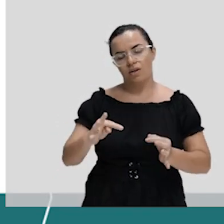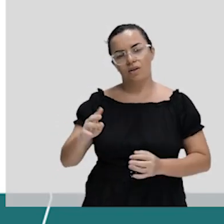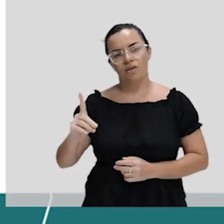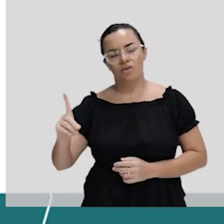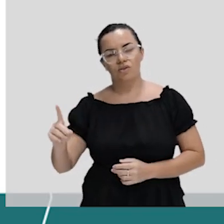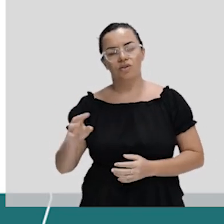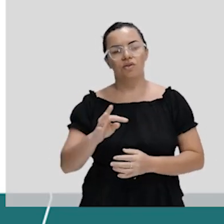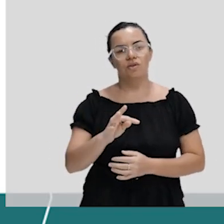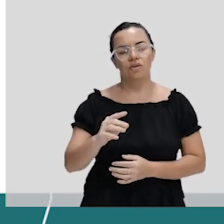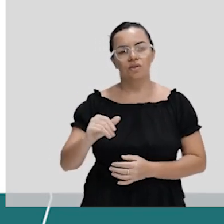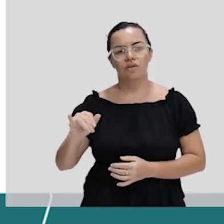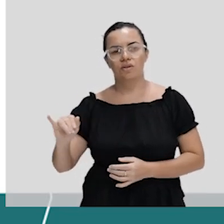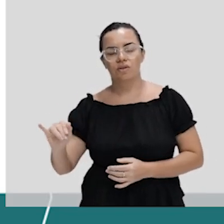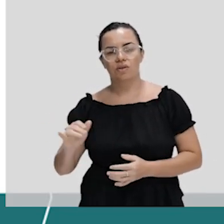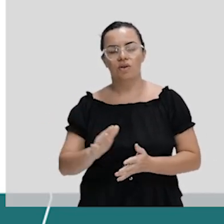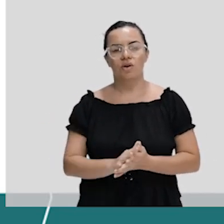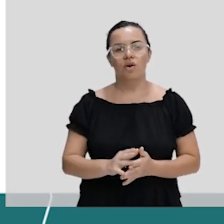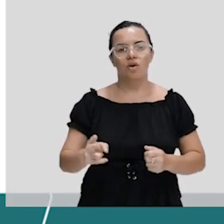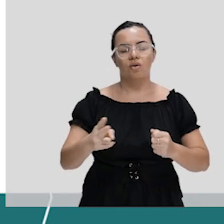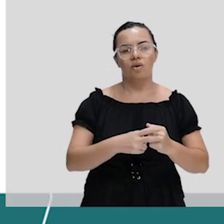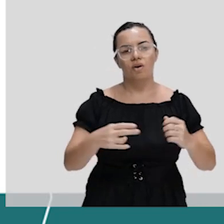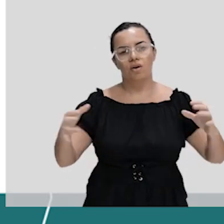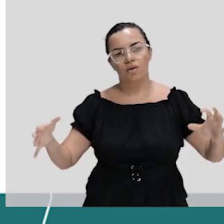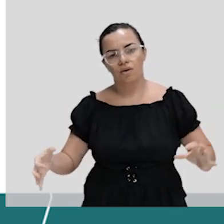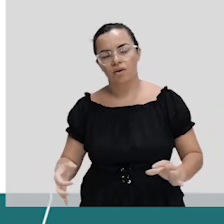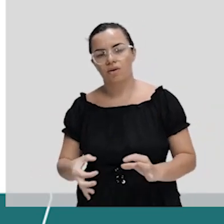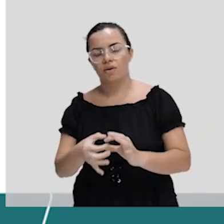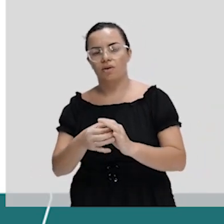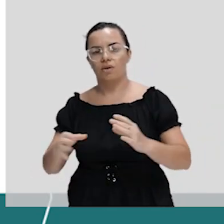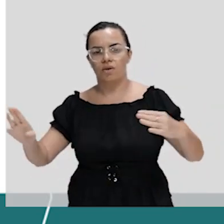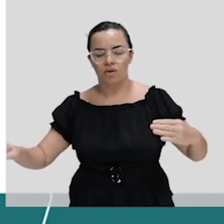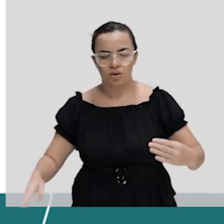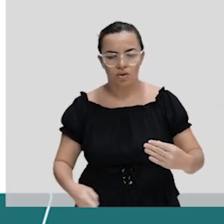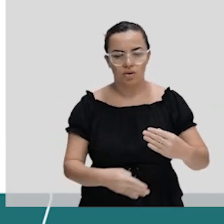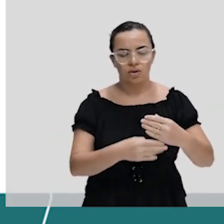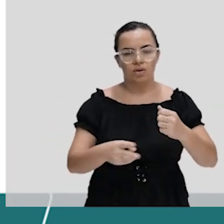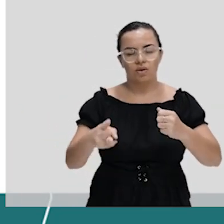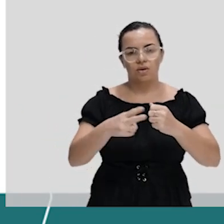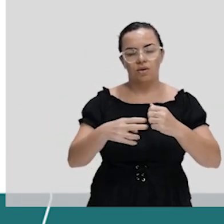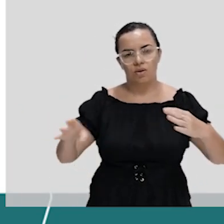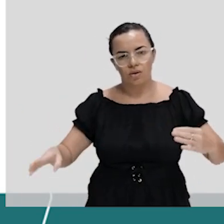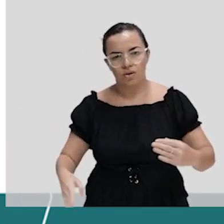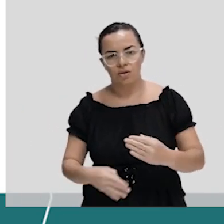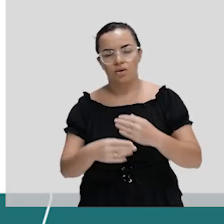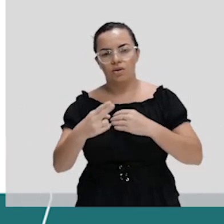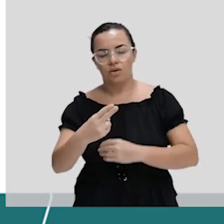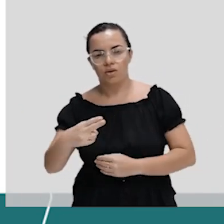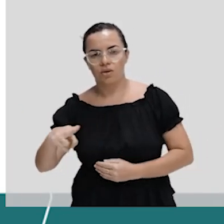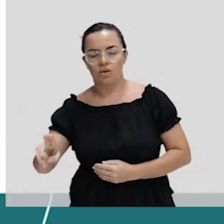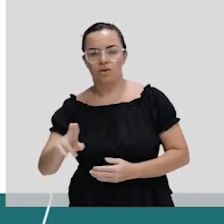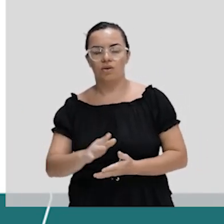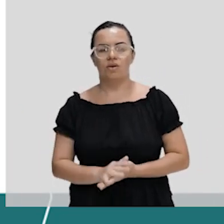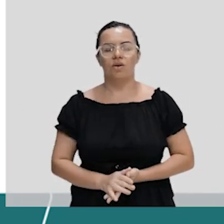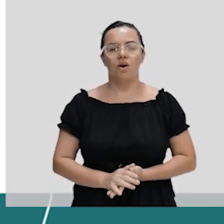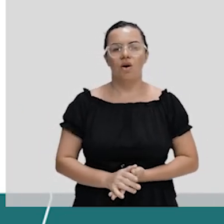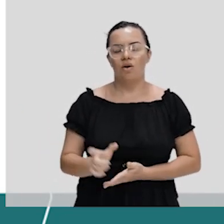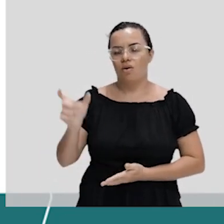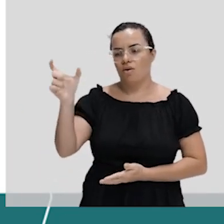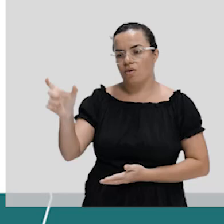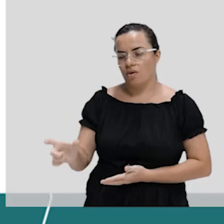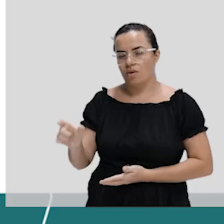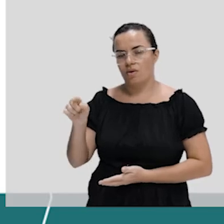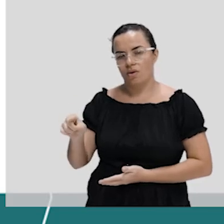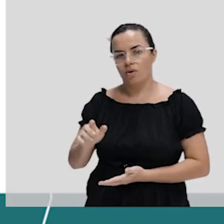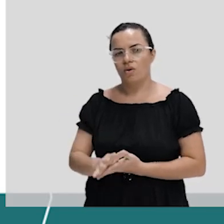intransitivo, um verbo de ligação, complemento verbal, complemento nominal, predicativo sujeito, você já conhece essas classes gramaticais, então a